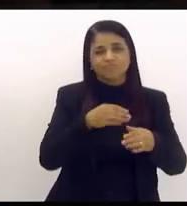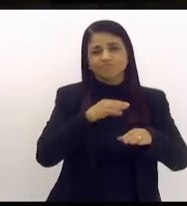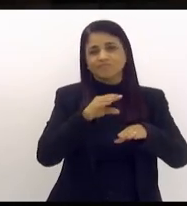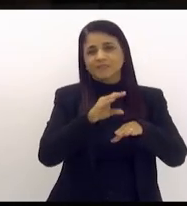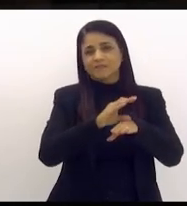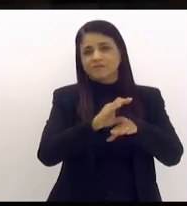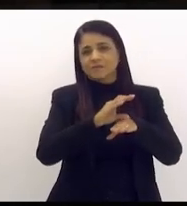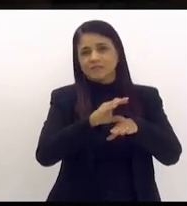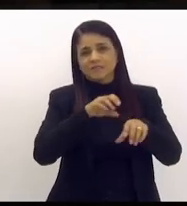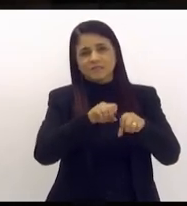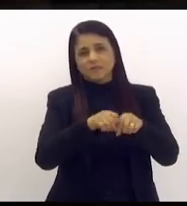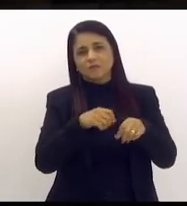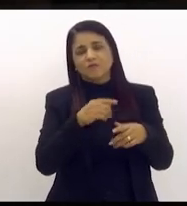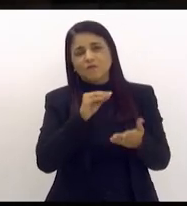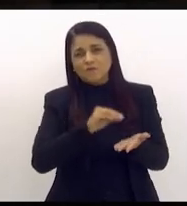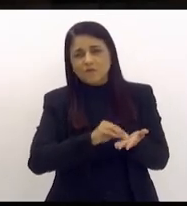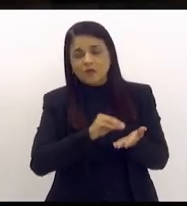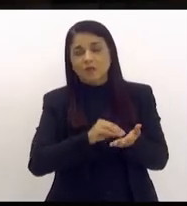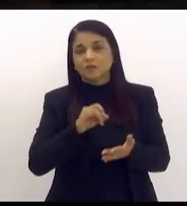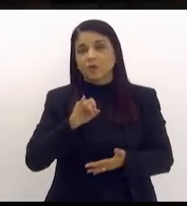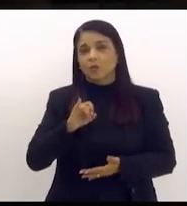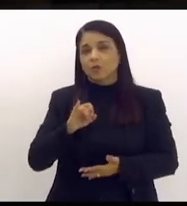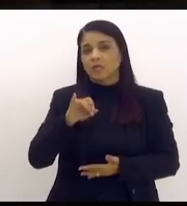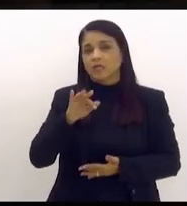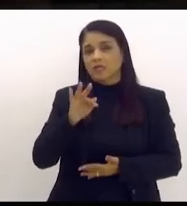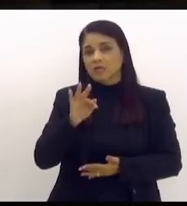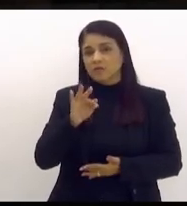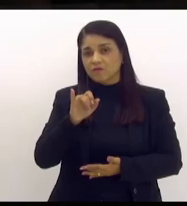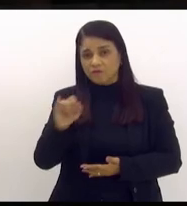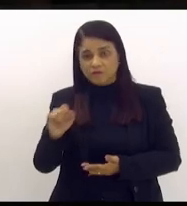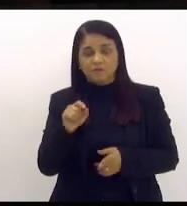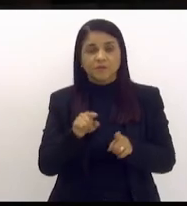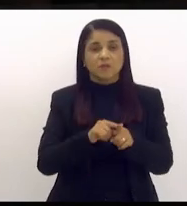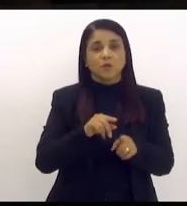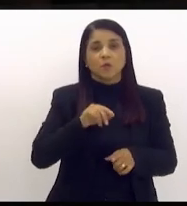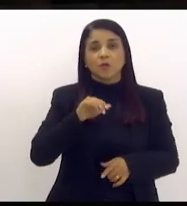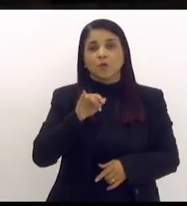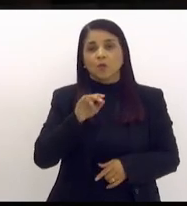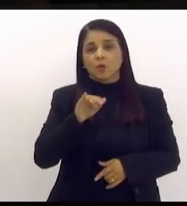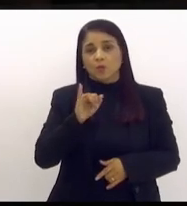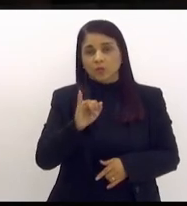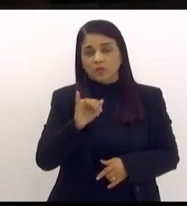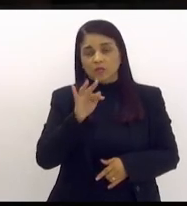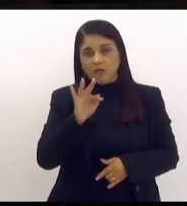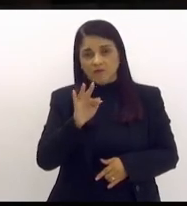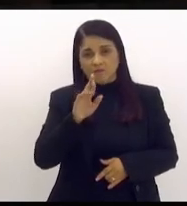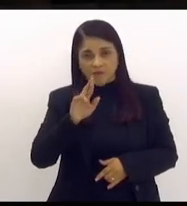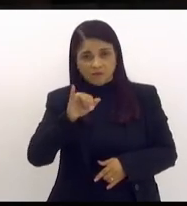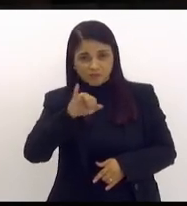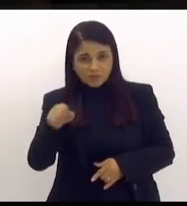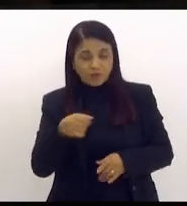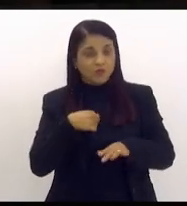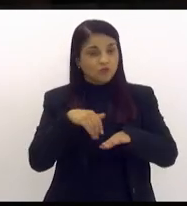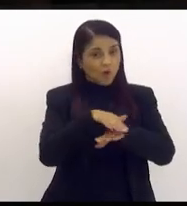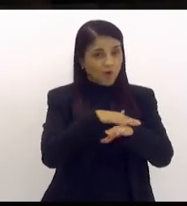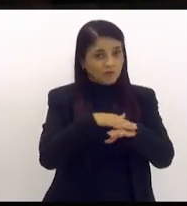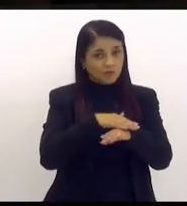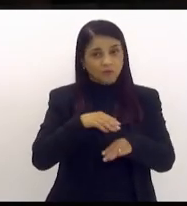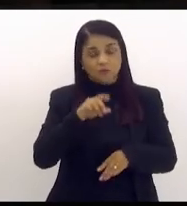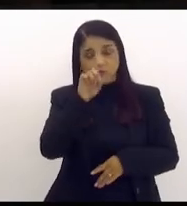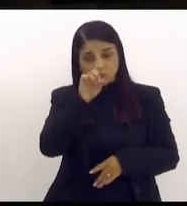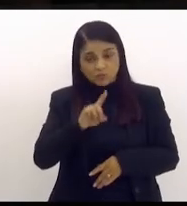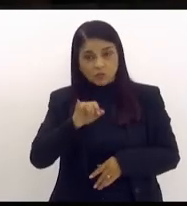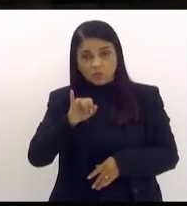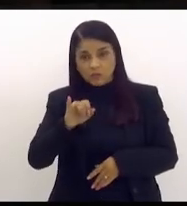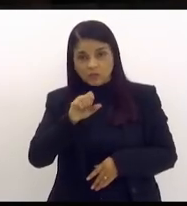só o IFRJ mas também o if tem unidade do IF eu já tô conversando com a com a com a direção do IF para que a gente comece